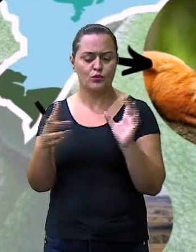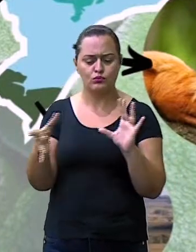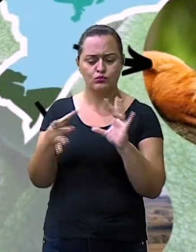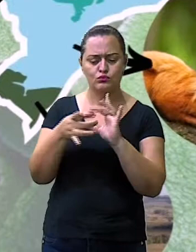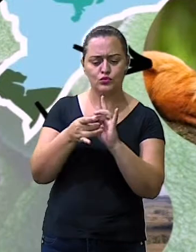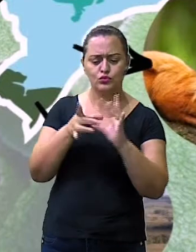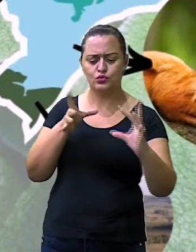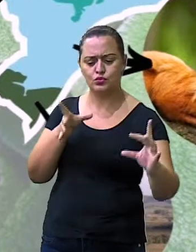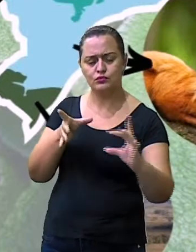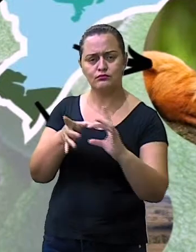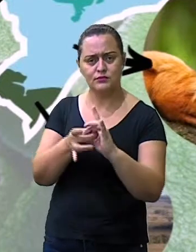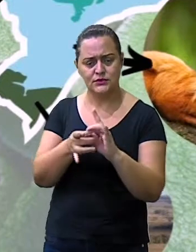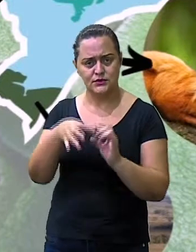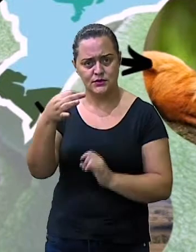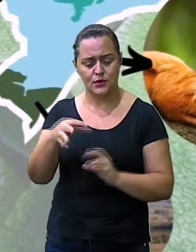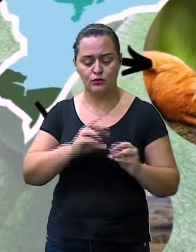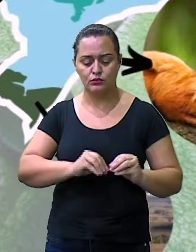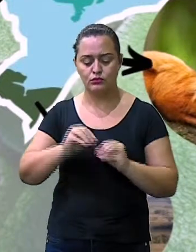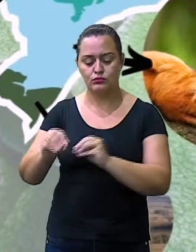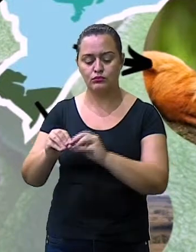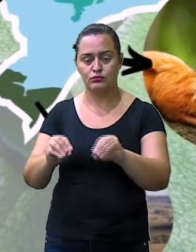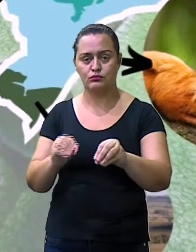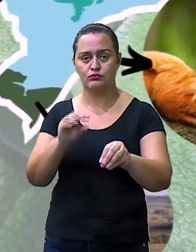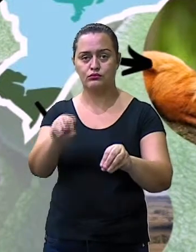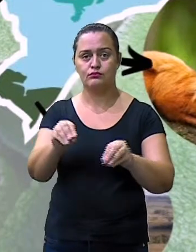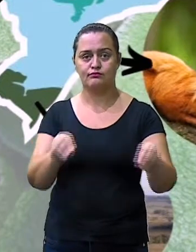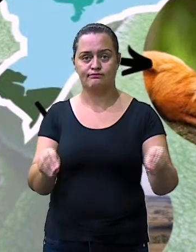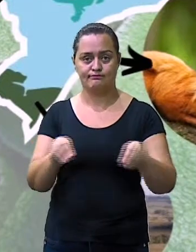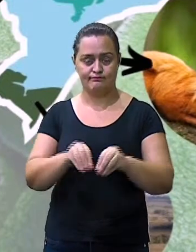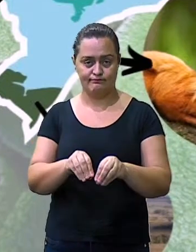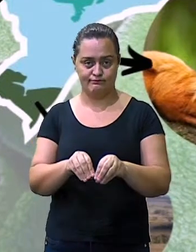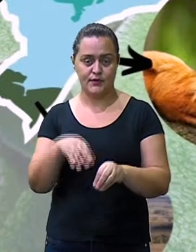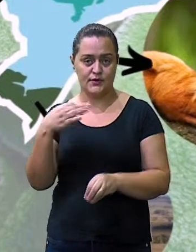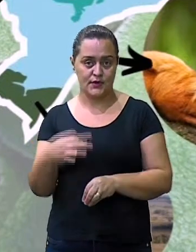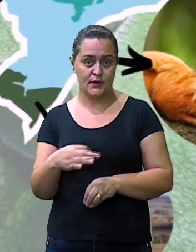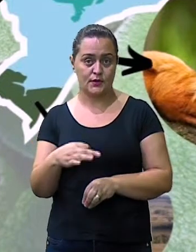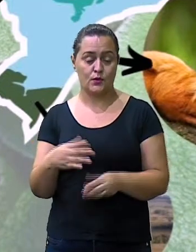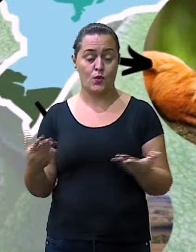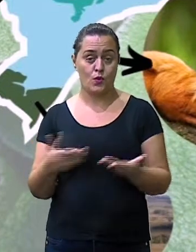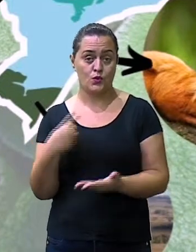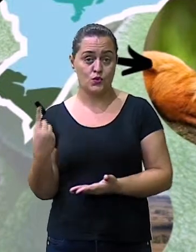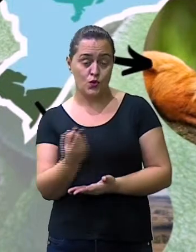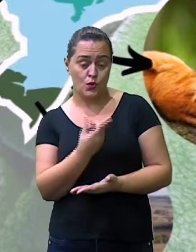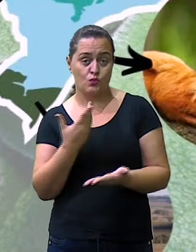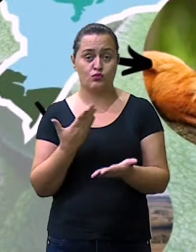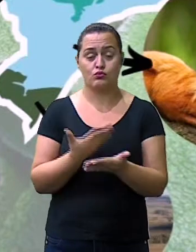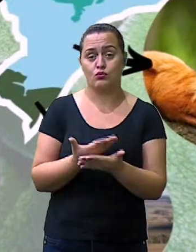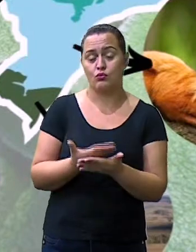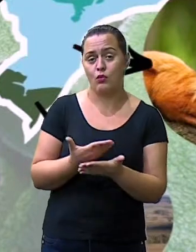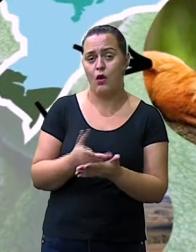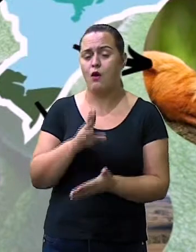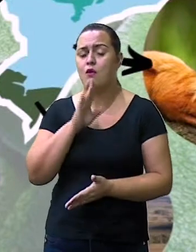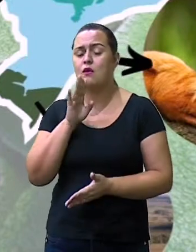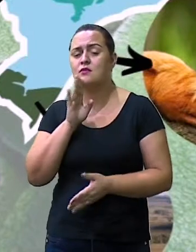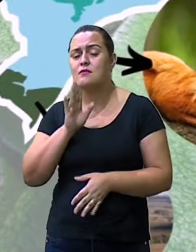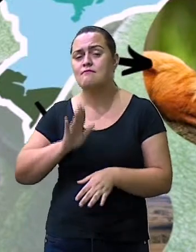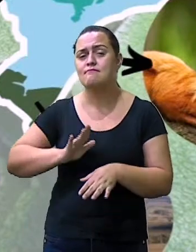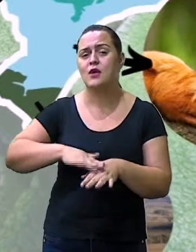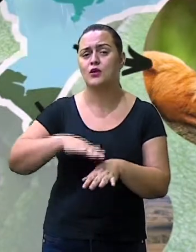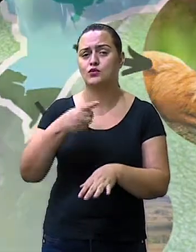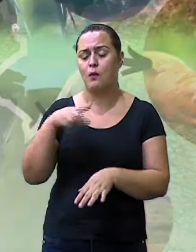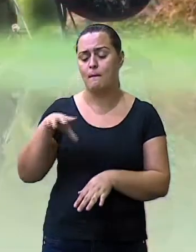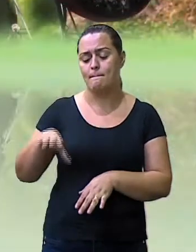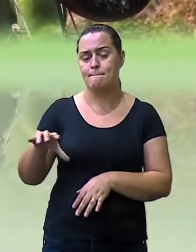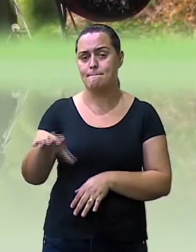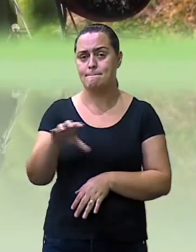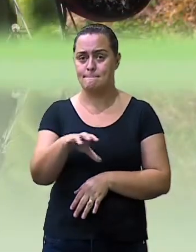os biomas predominantes de alguns domínios. Vamos lá comigo? Então, olha